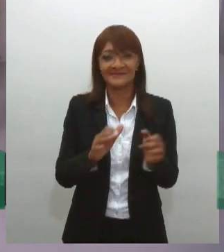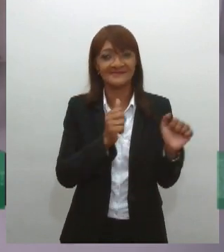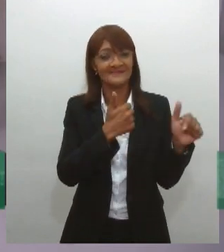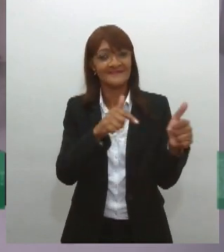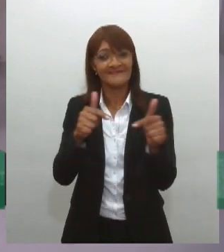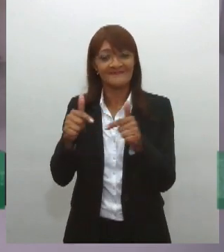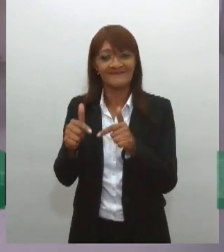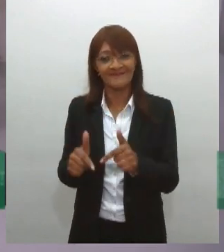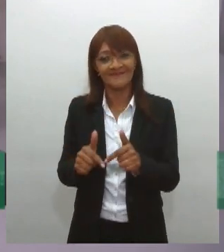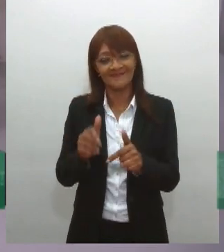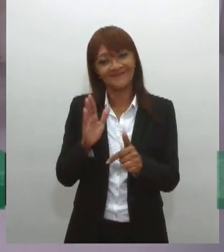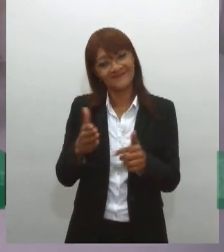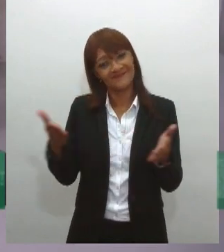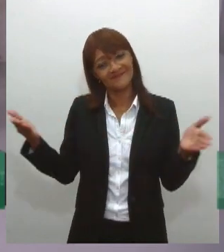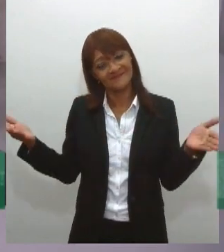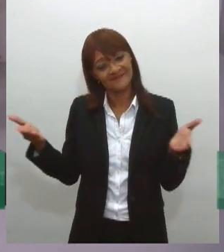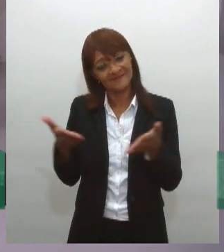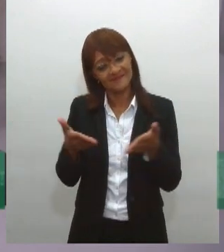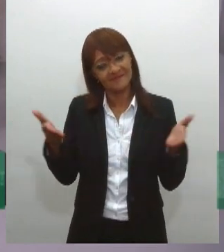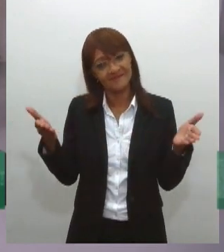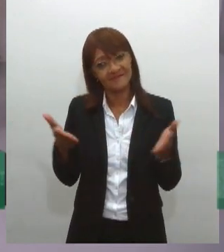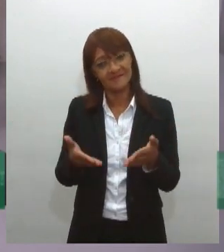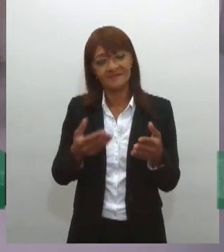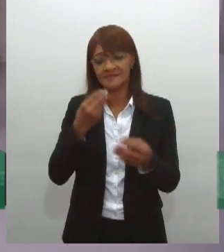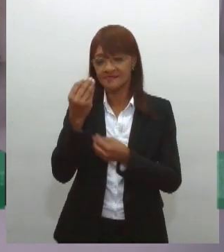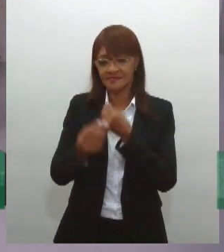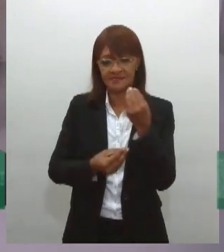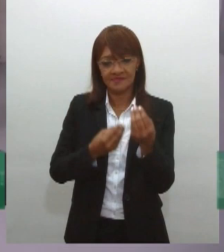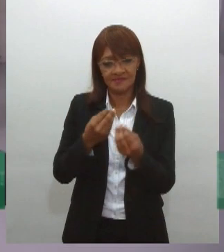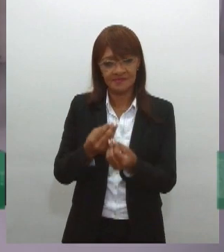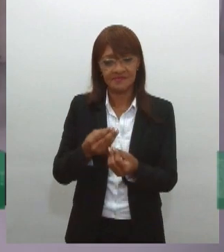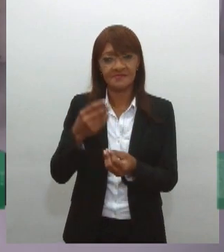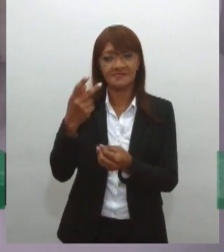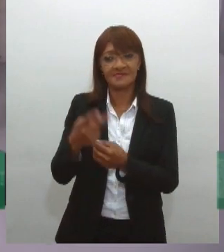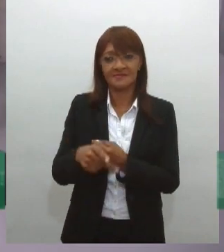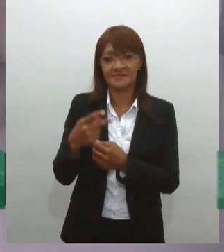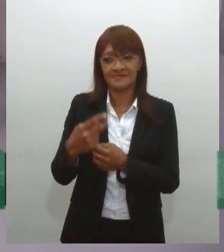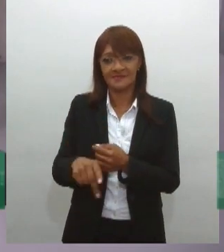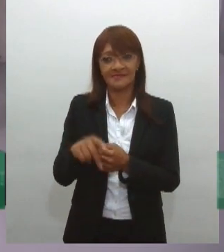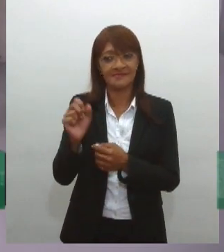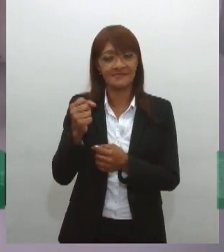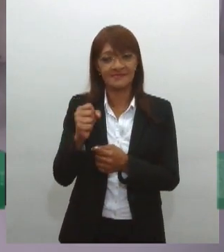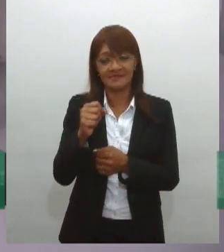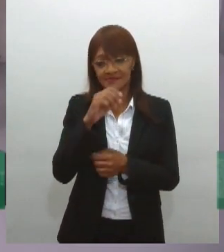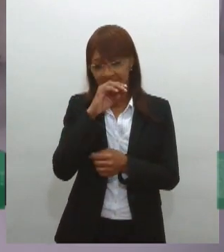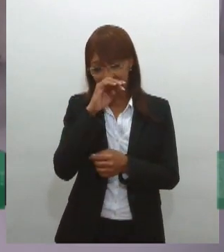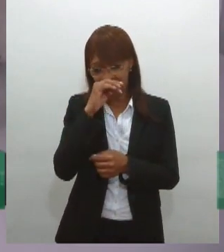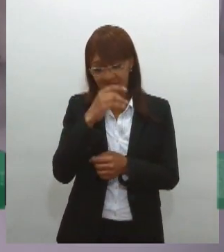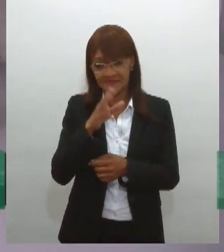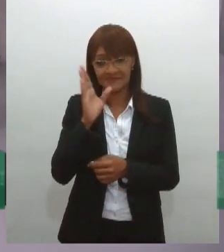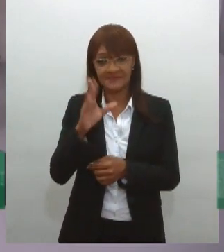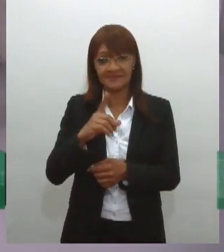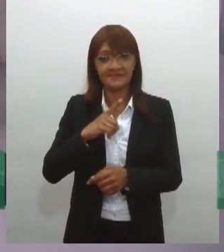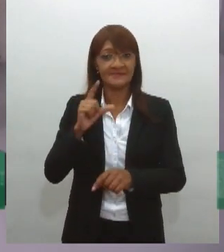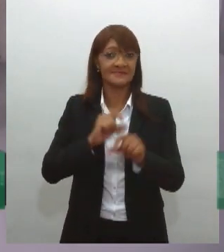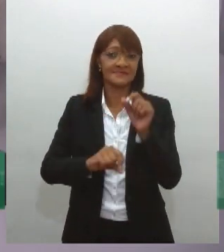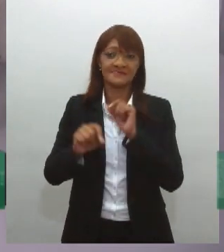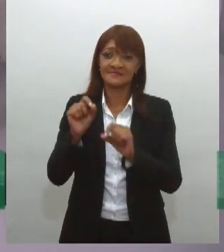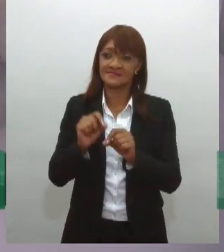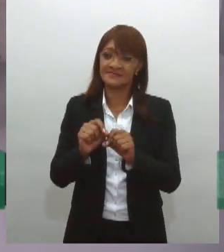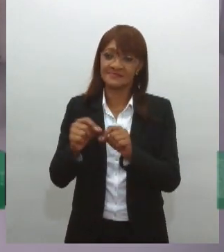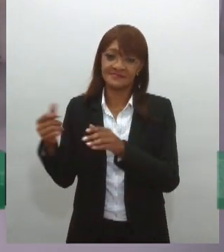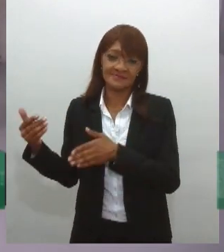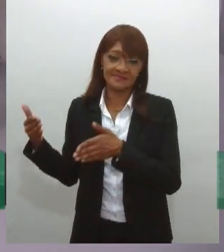operacionalizar, né, essa questão aqui em Sergipe? Os passos já foram dados a partir do marco regulatório, ainda vão